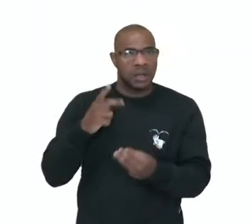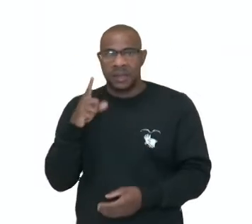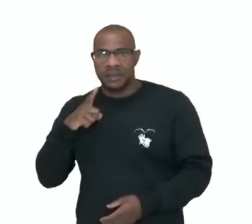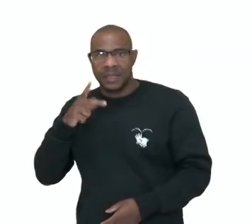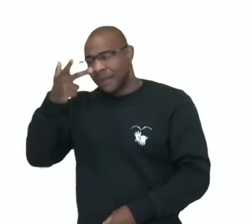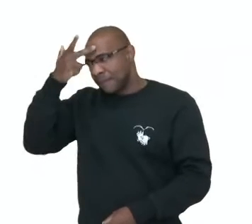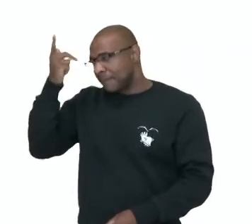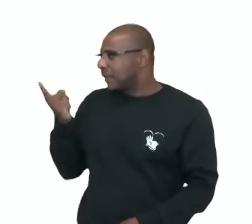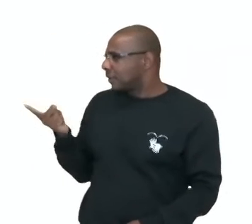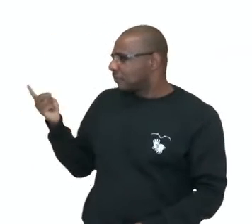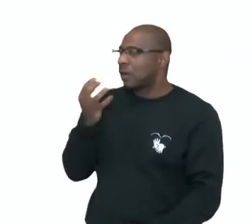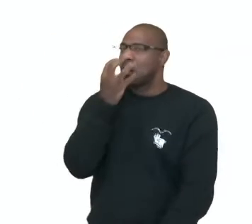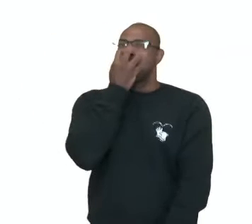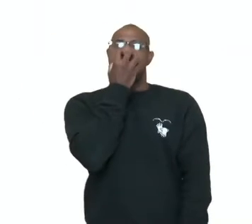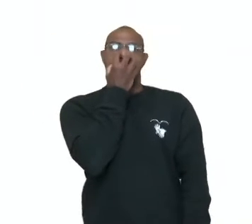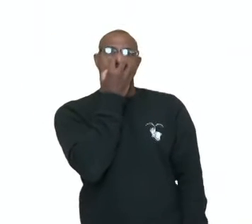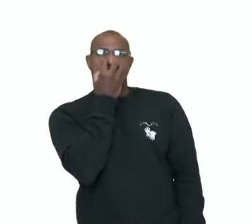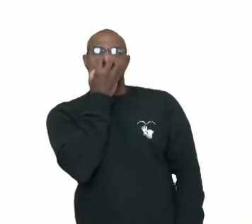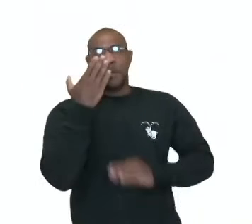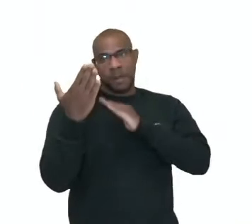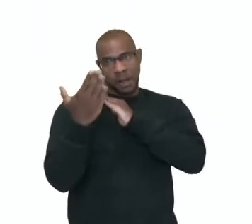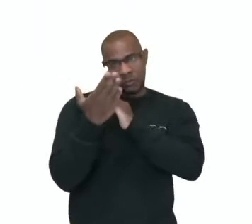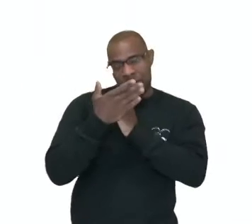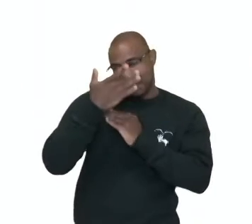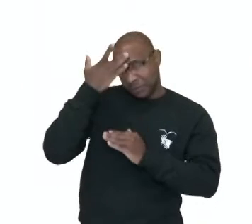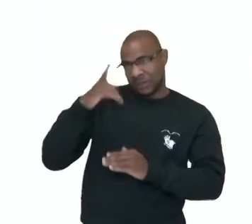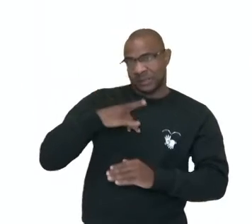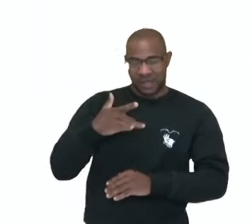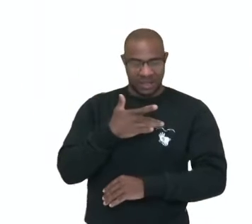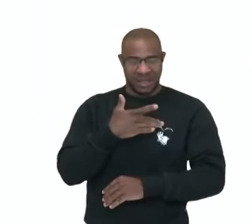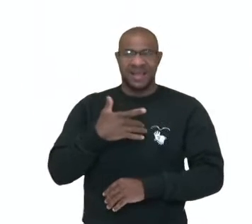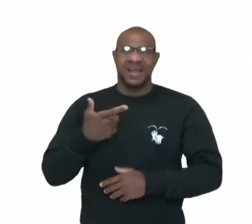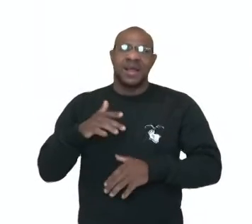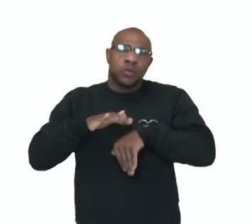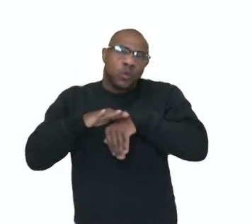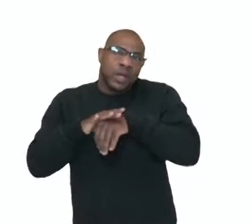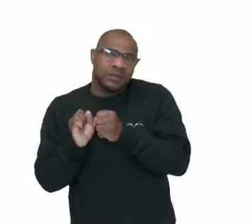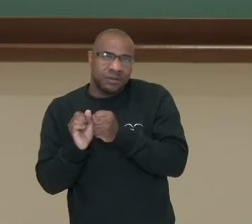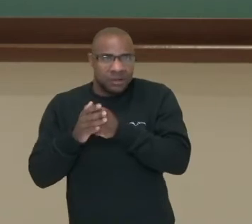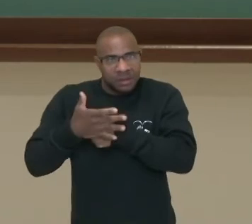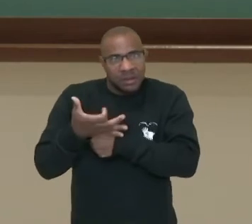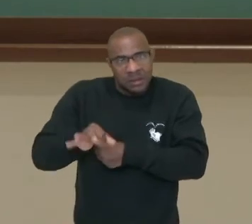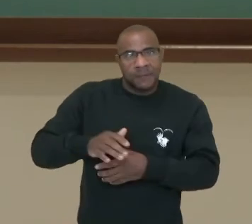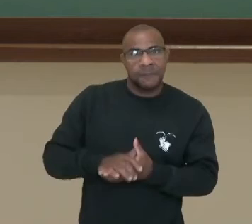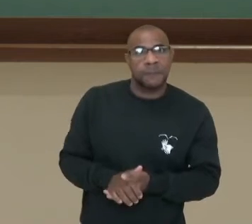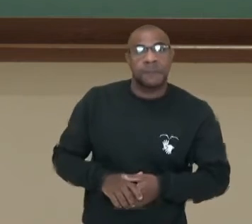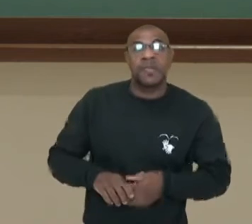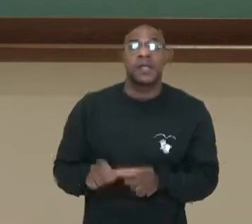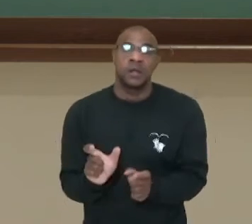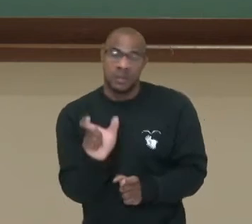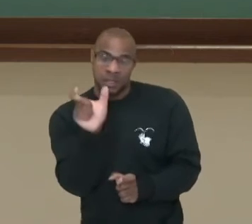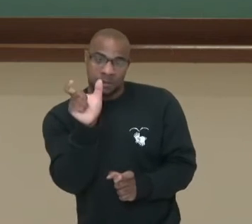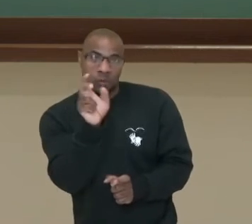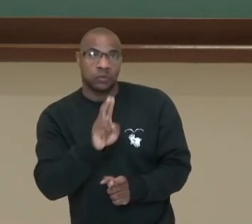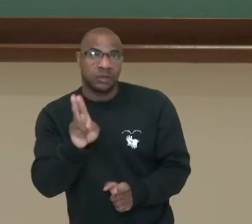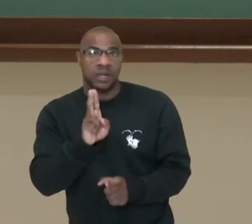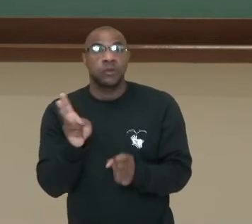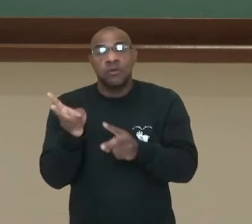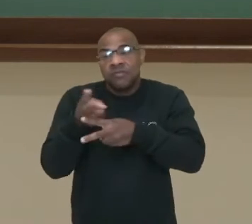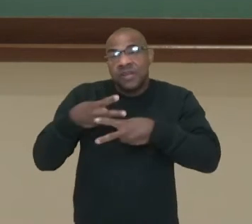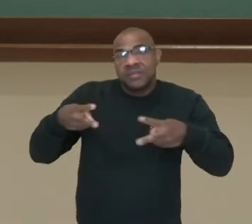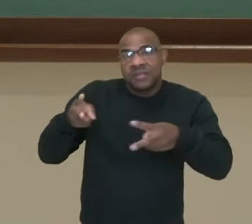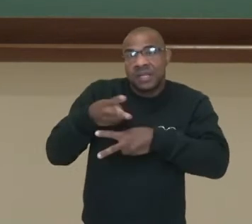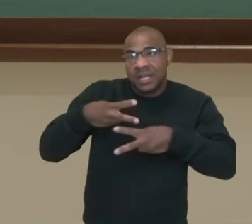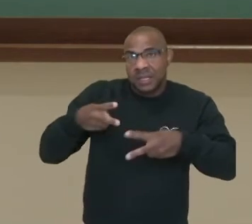pessoa ali respirando com a ajuda dessa máquina. Note que o termo utilizado foi ventilação e não